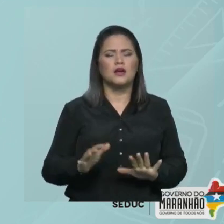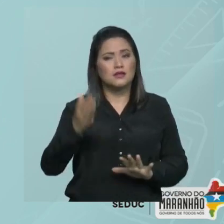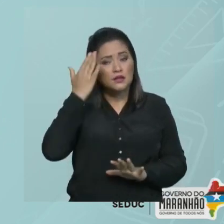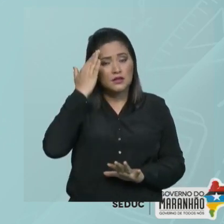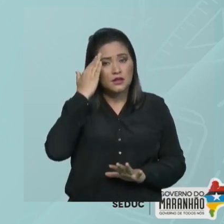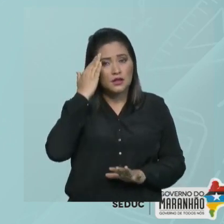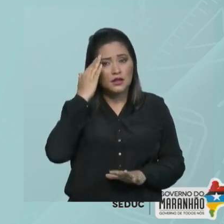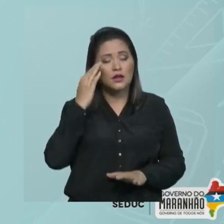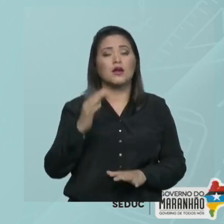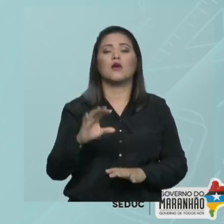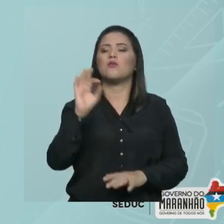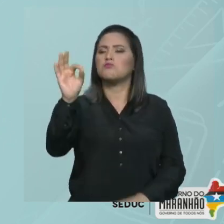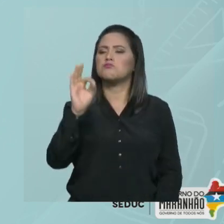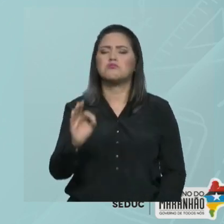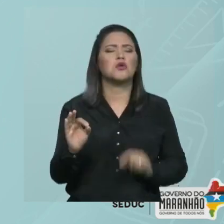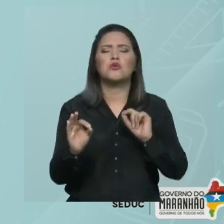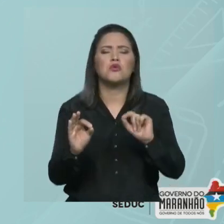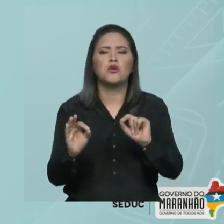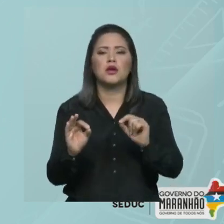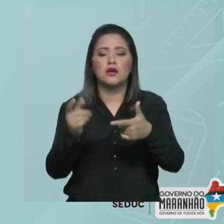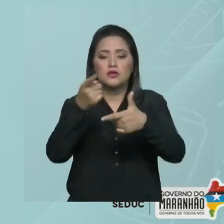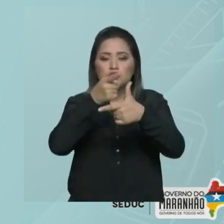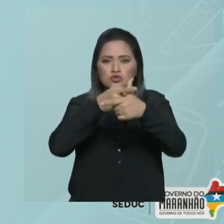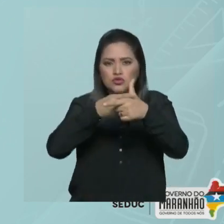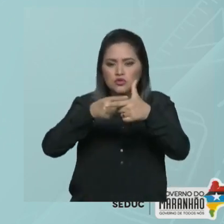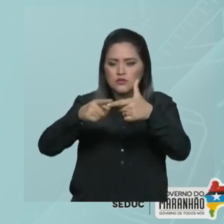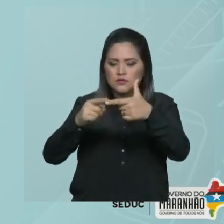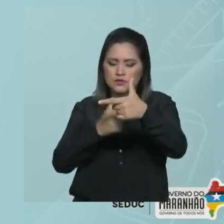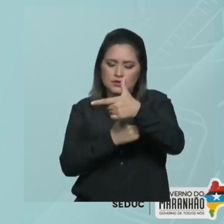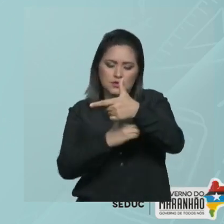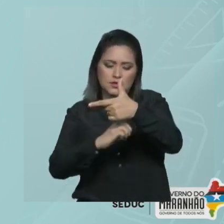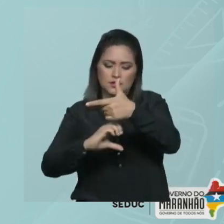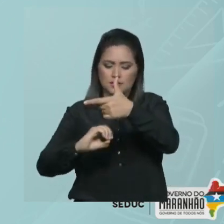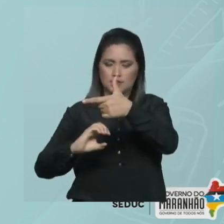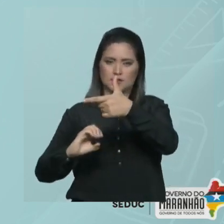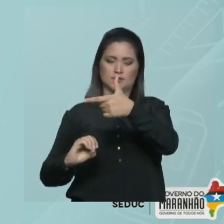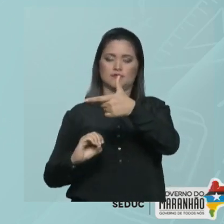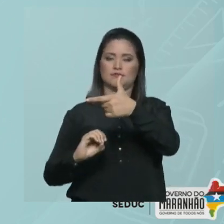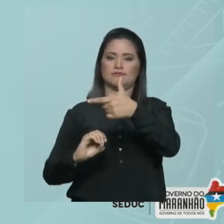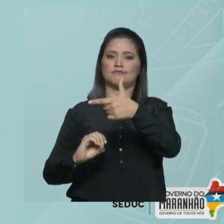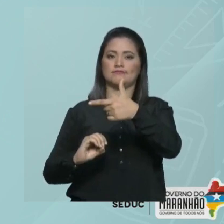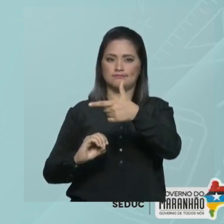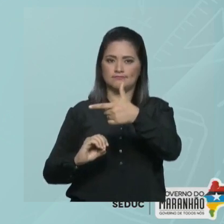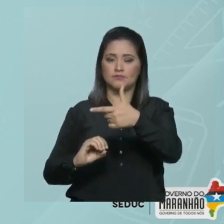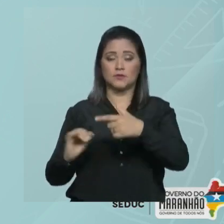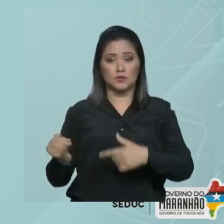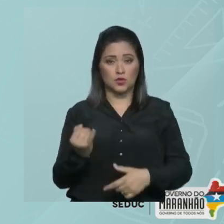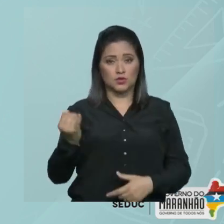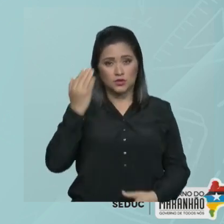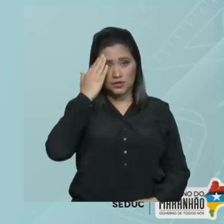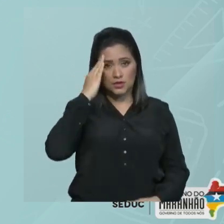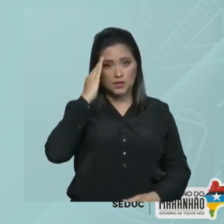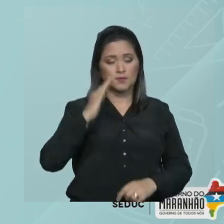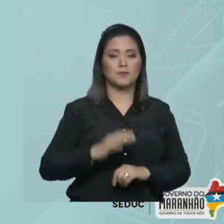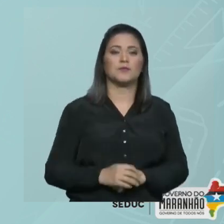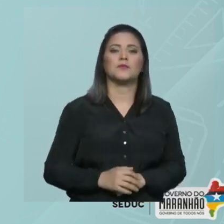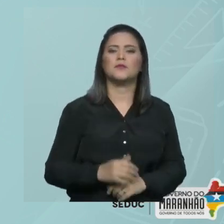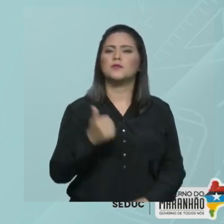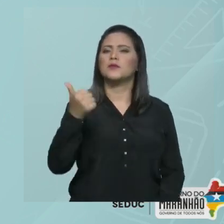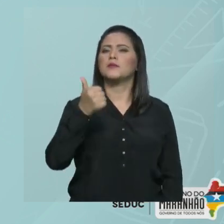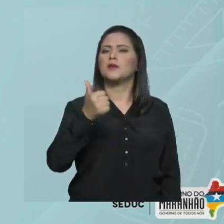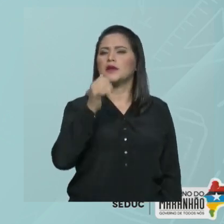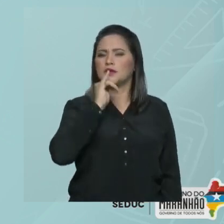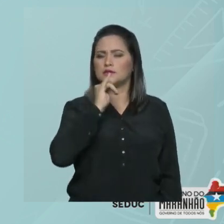isso já resolveu muito, já resolveu a tua vida. E a gente vai seguindo aqui, ó. Primeiro exemplo. 50, e eu tenho esse